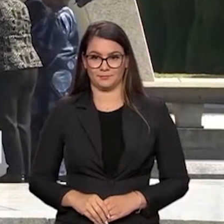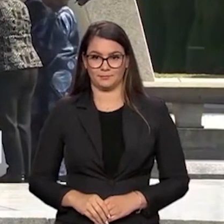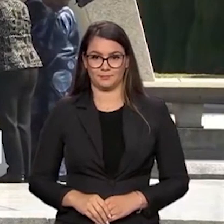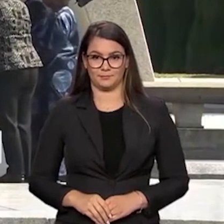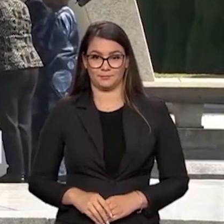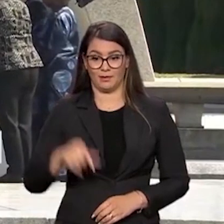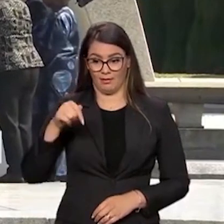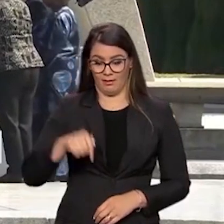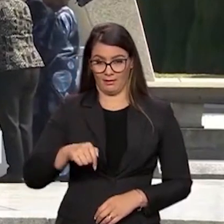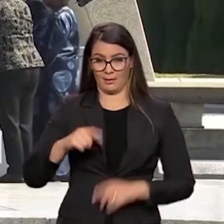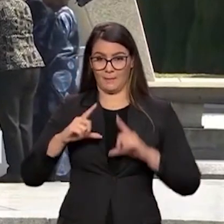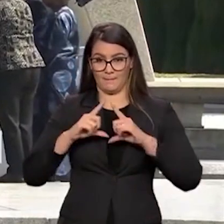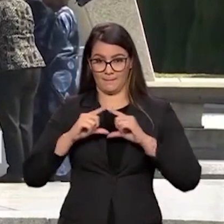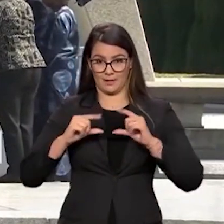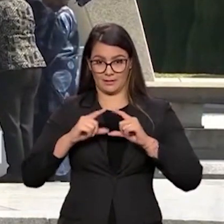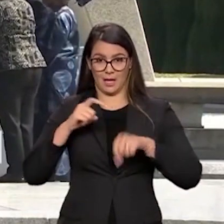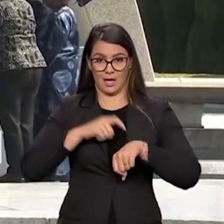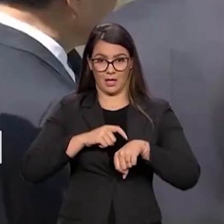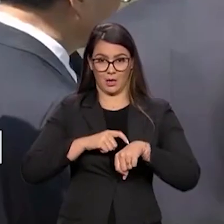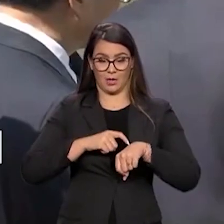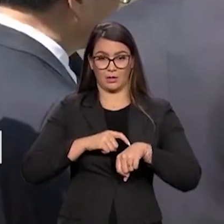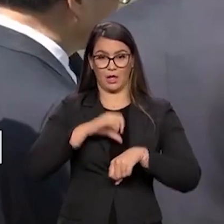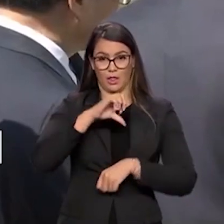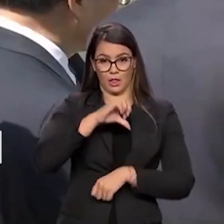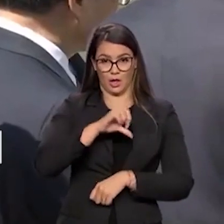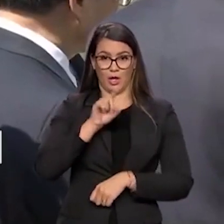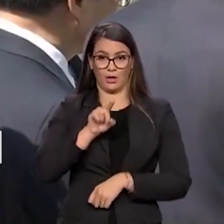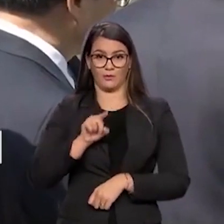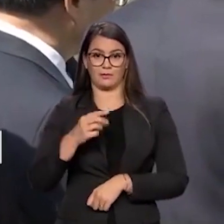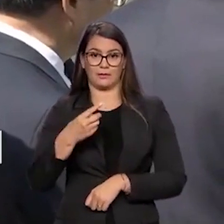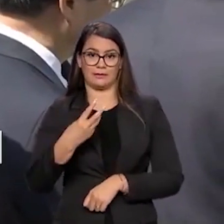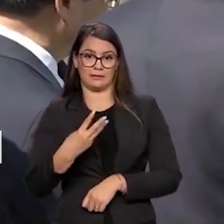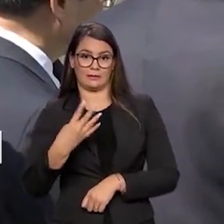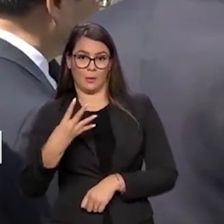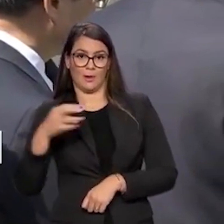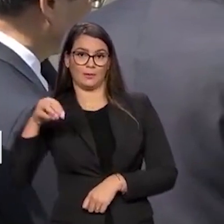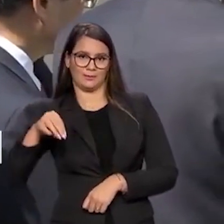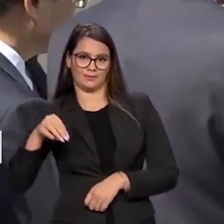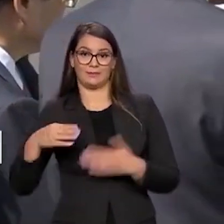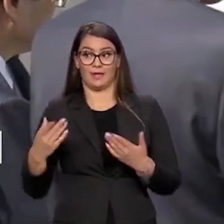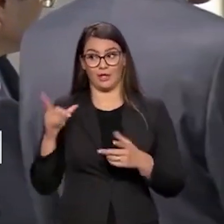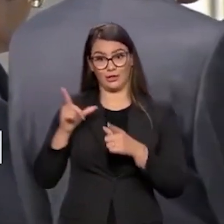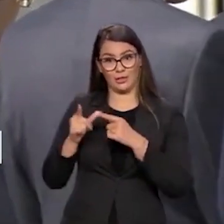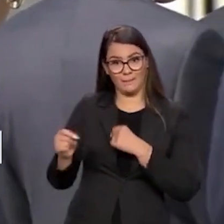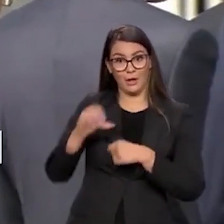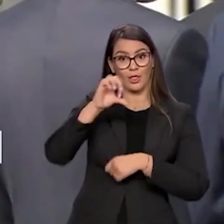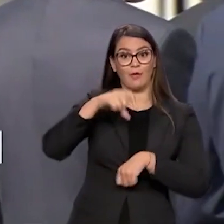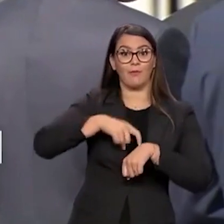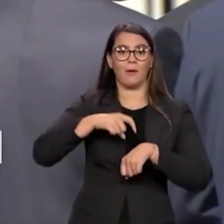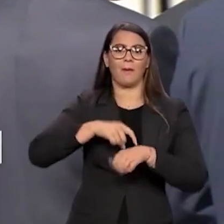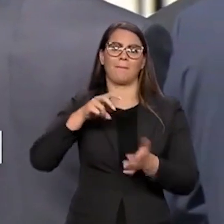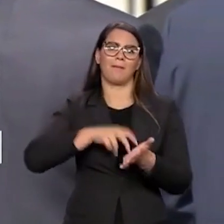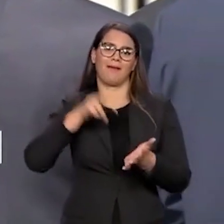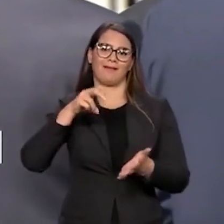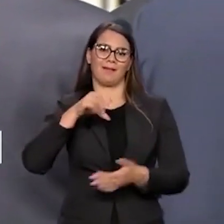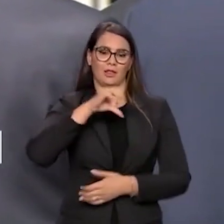Aqui em Brasília, nesse momento, 21 horas e 34 minutos. No Japão, então, 9 horas da manhã. 9